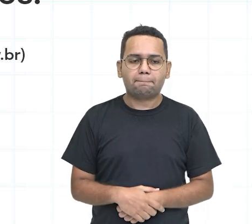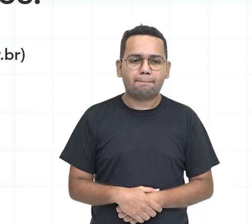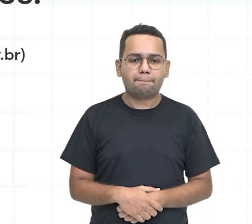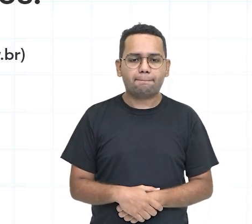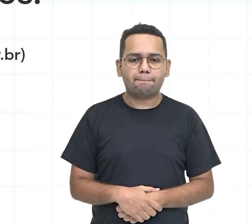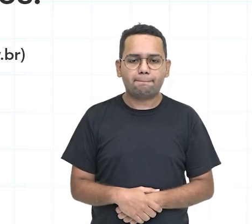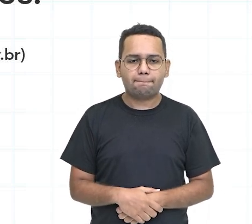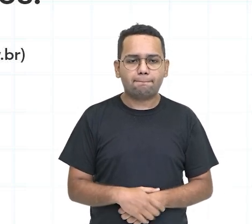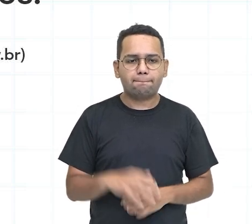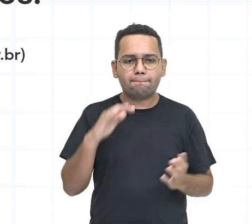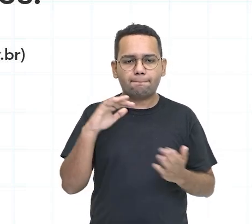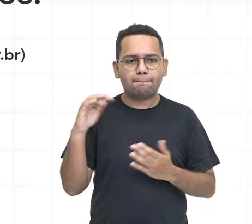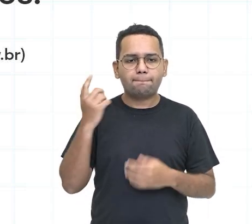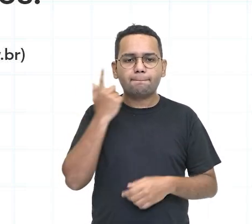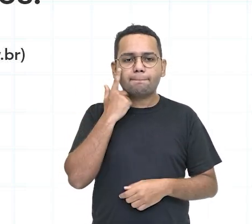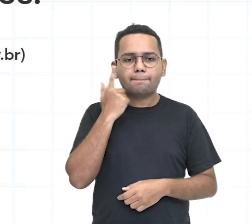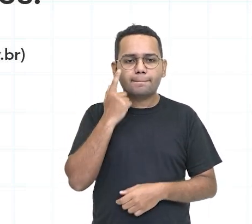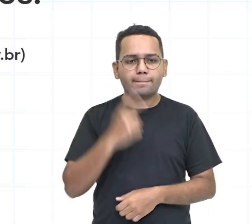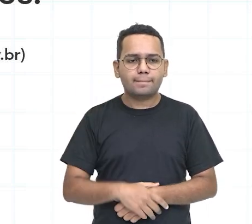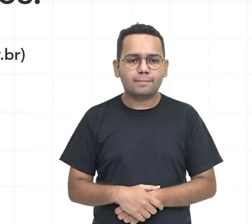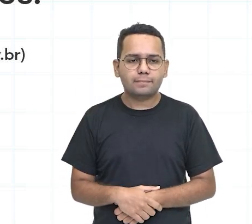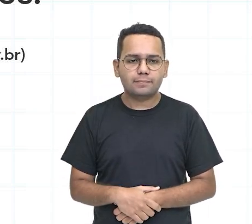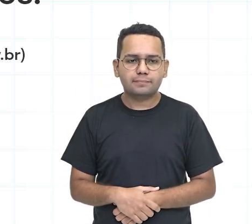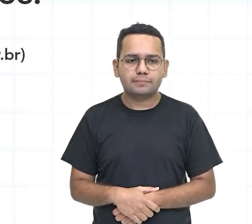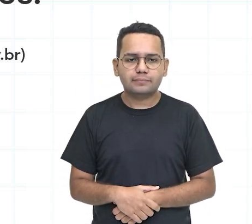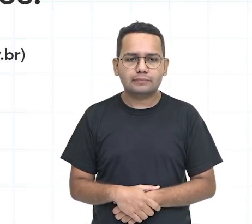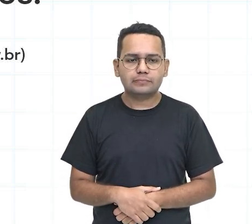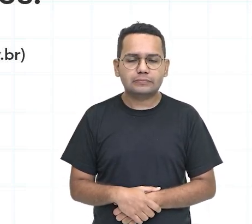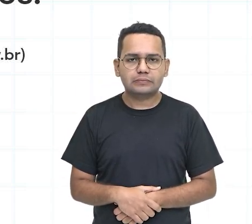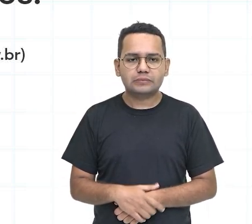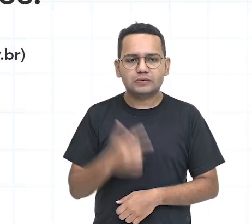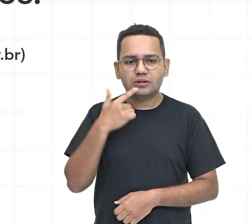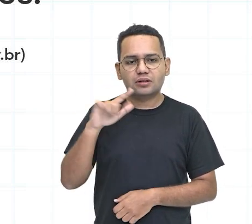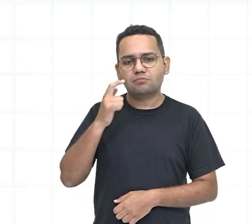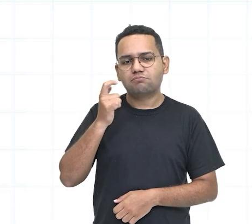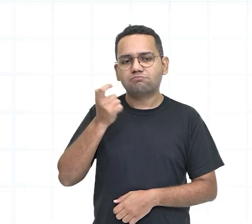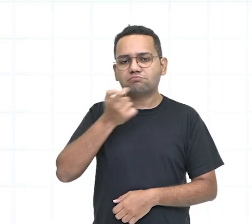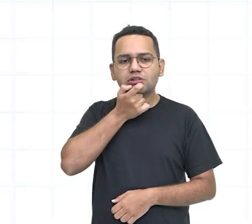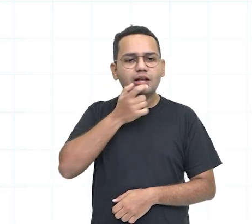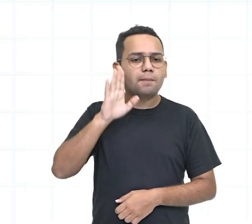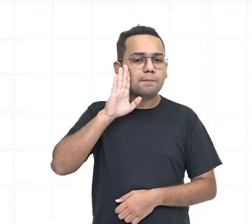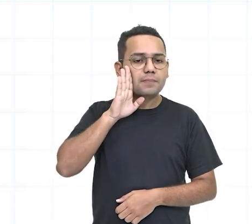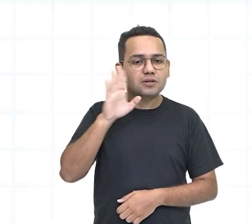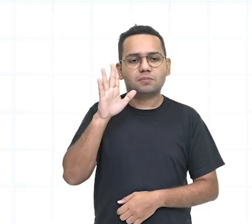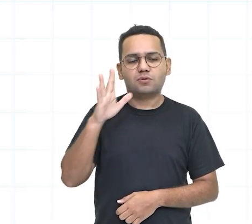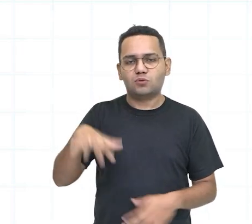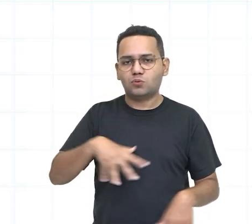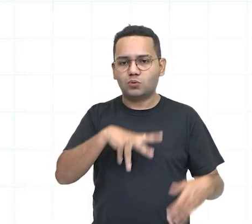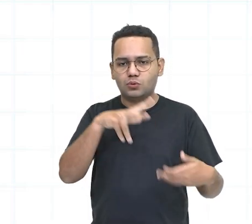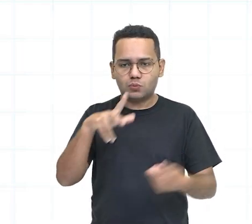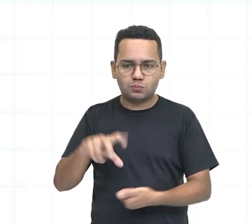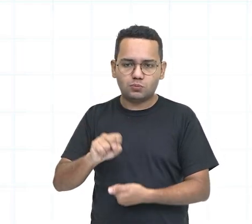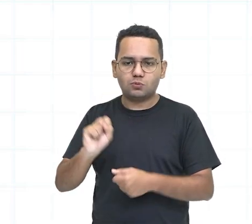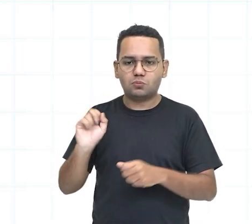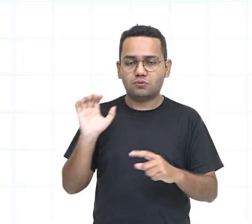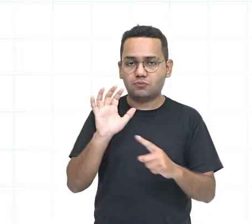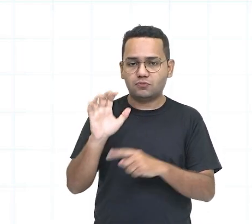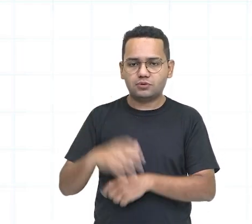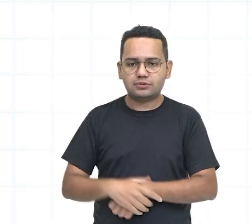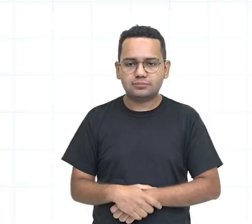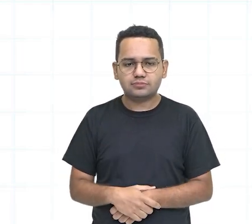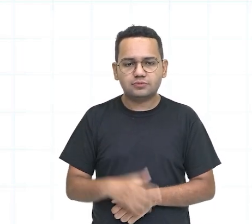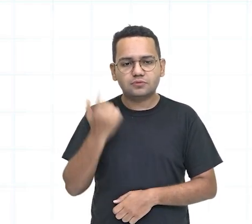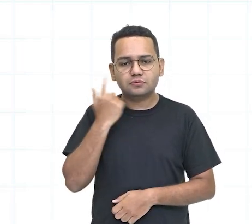sobre a língua inglesa, né? Como é que ela se tornou a língua franca global dominante? Vamos ver aqui rapidamente nosso título. The Rise